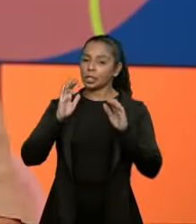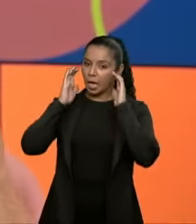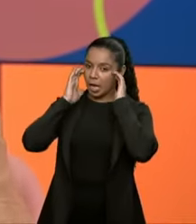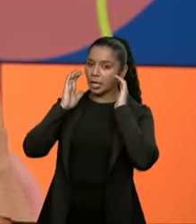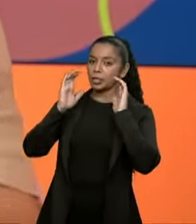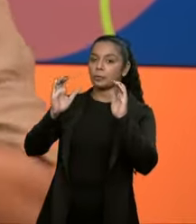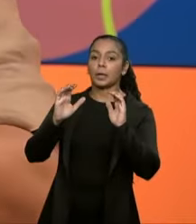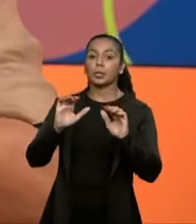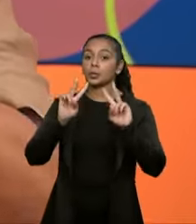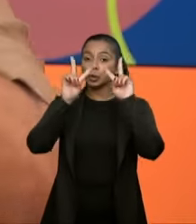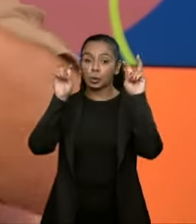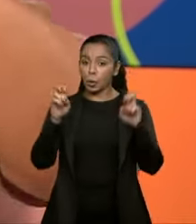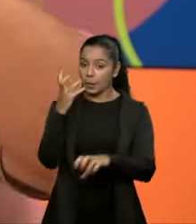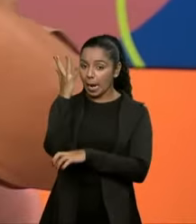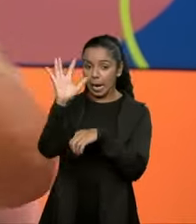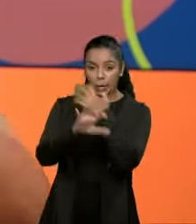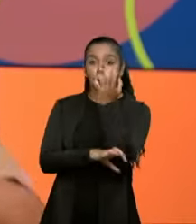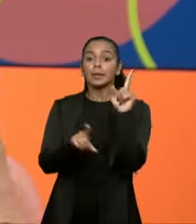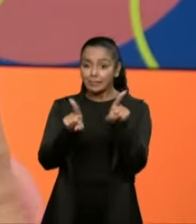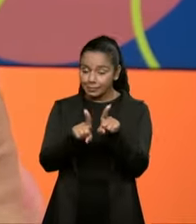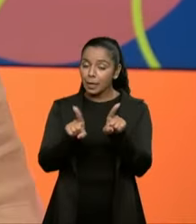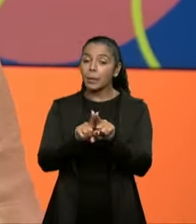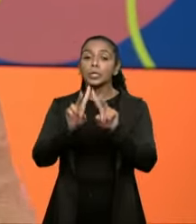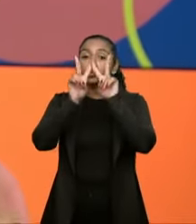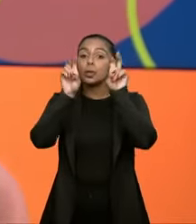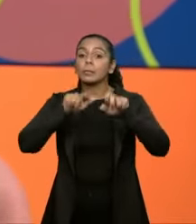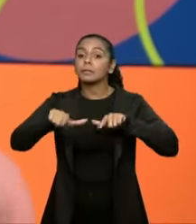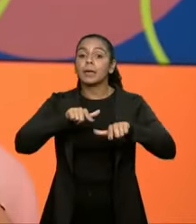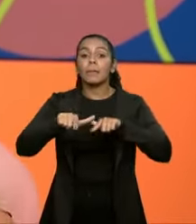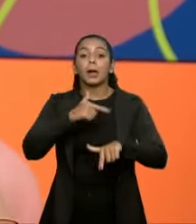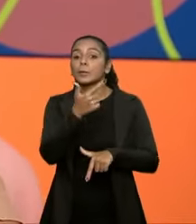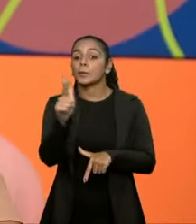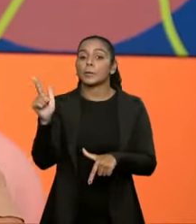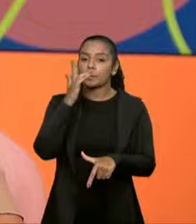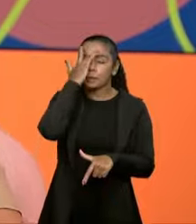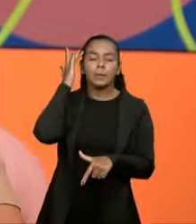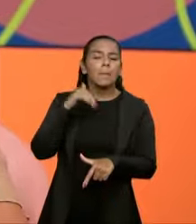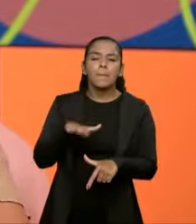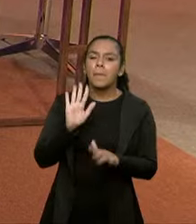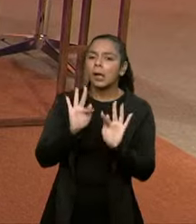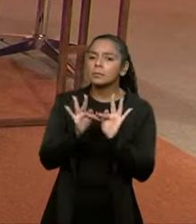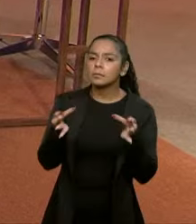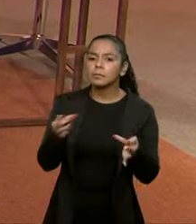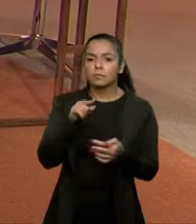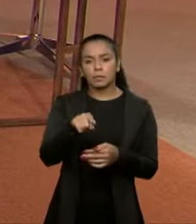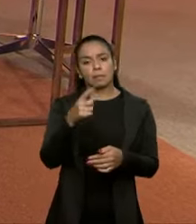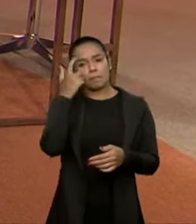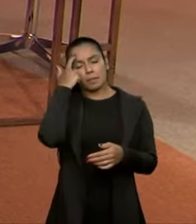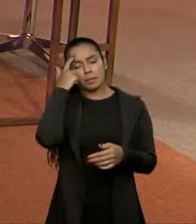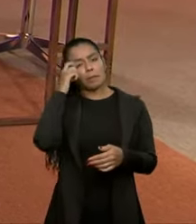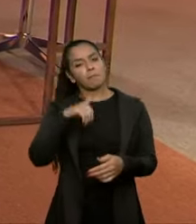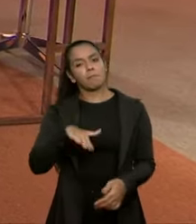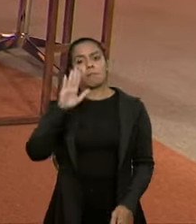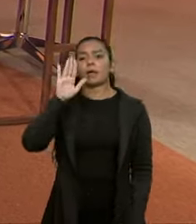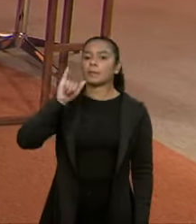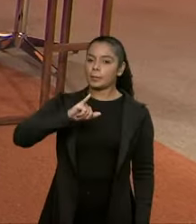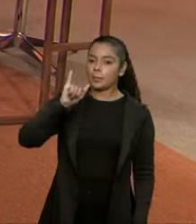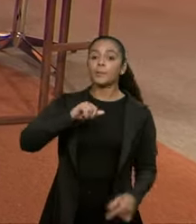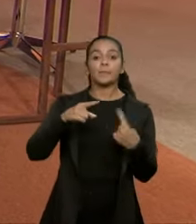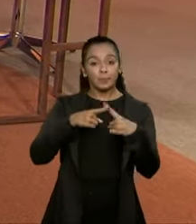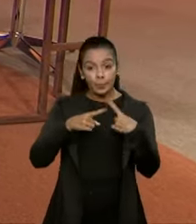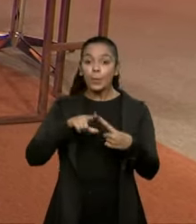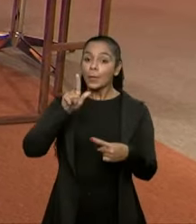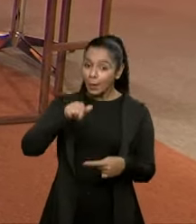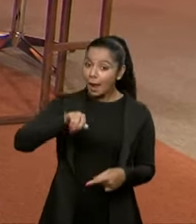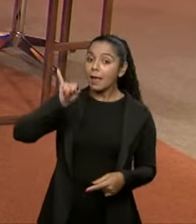da natureza, não, mais respeitoso com o trabalho de todo mundo. Do mais simples que você pensar, o Odo mais importante, porque eles são